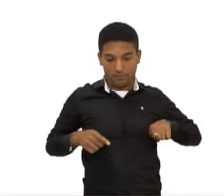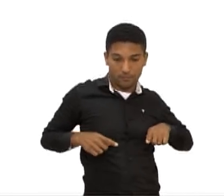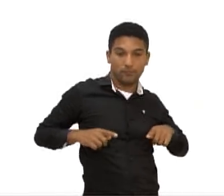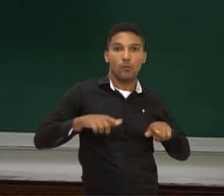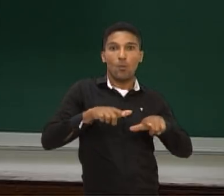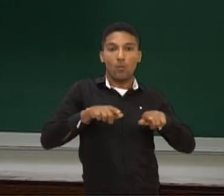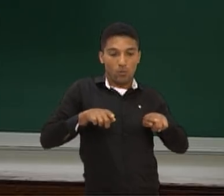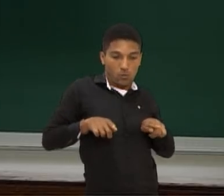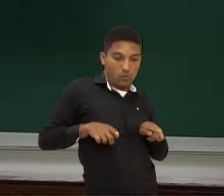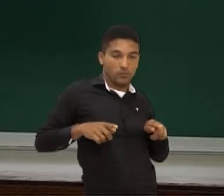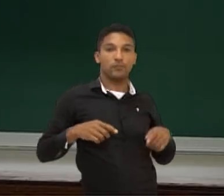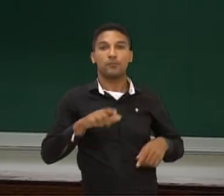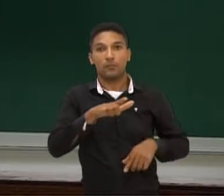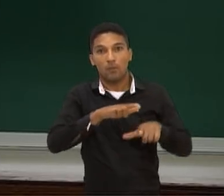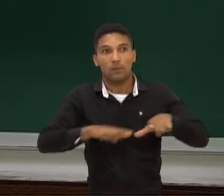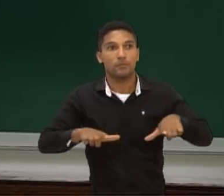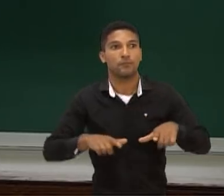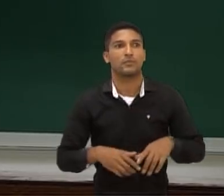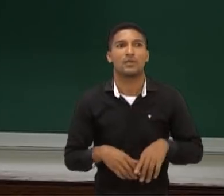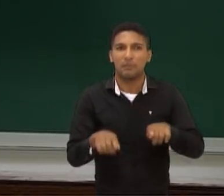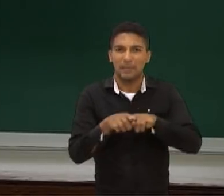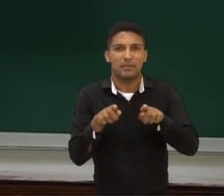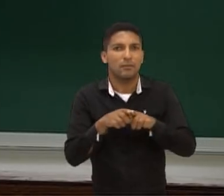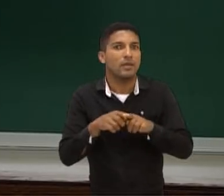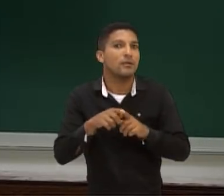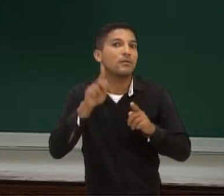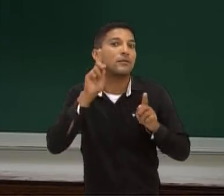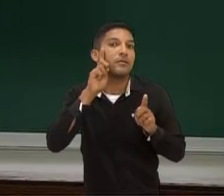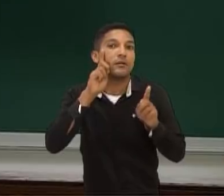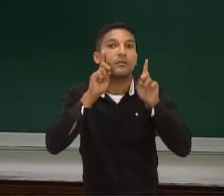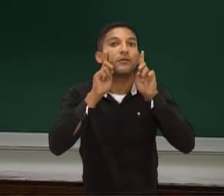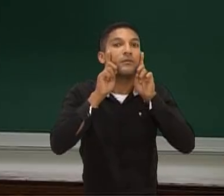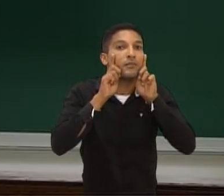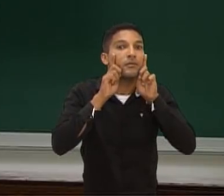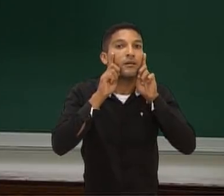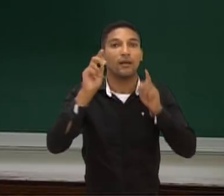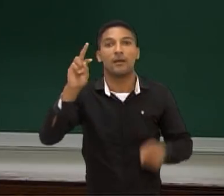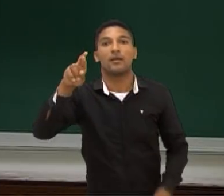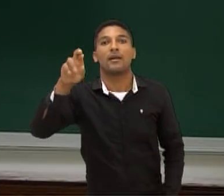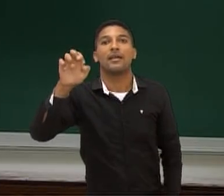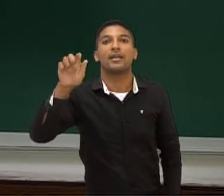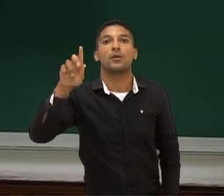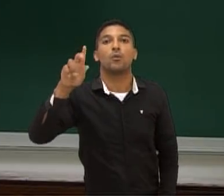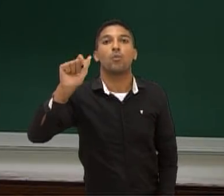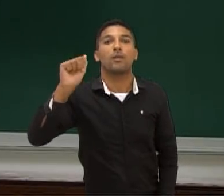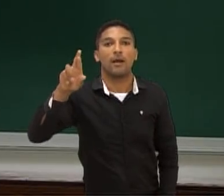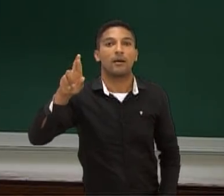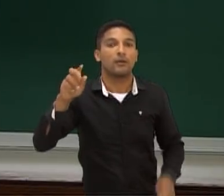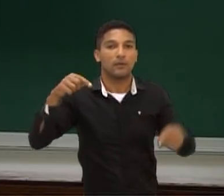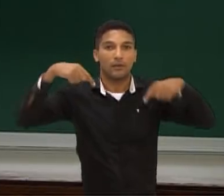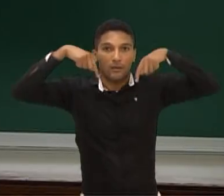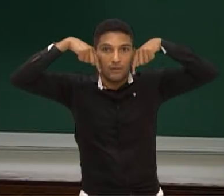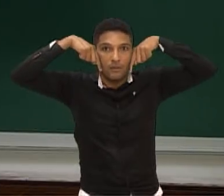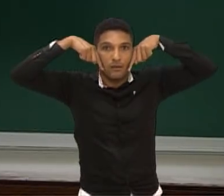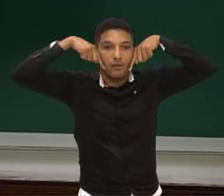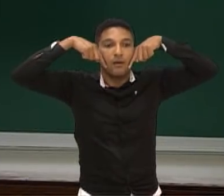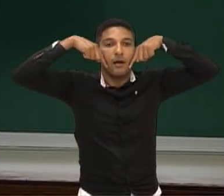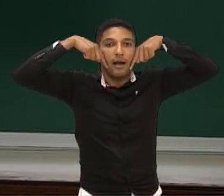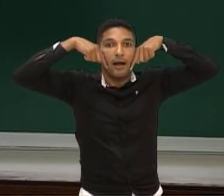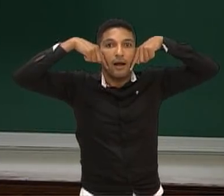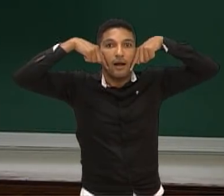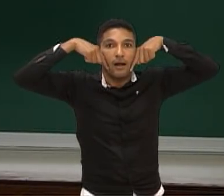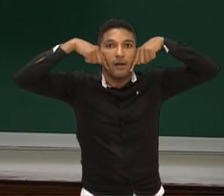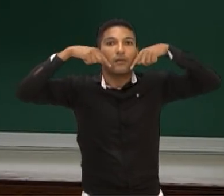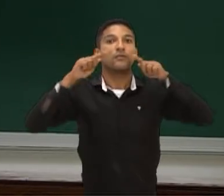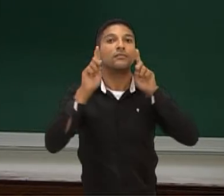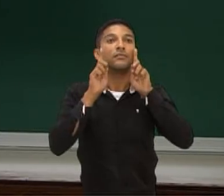tem a medida dos lados iguais. Regular, vem lá de regularidade, tá bom? Então, ele tem os lados iguais. Então, nesse